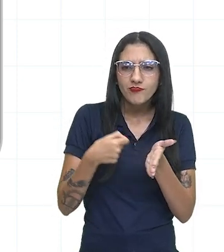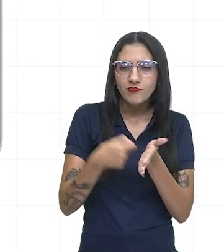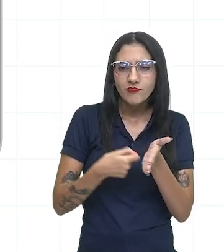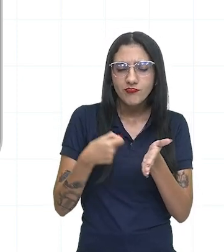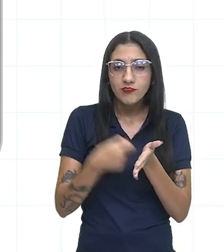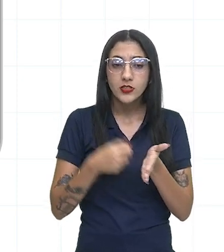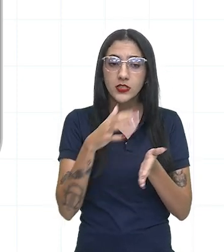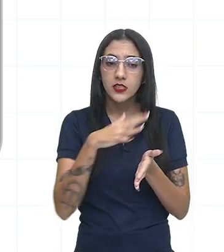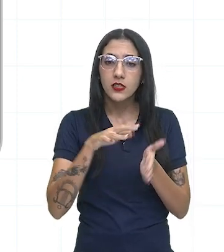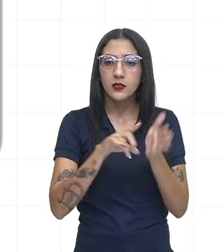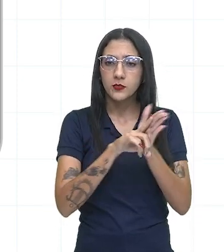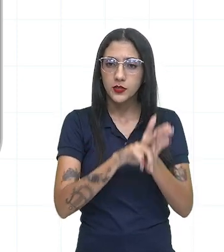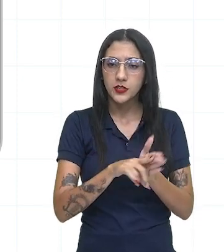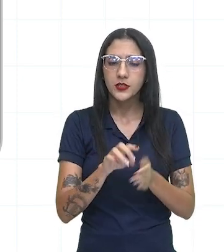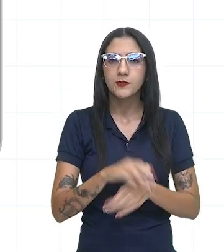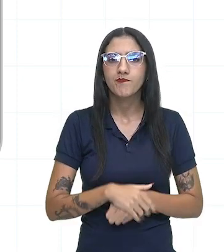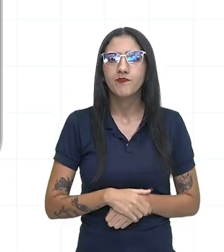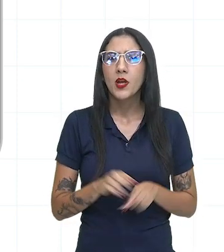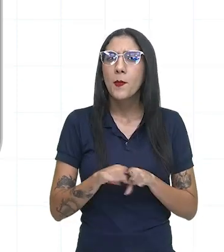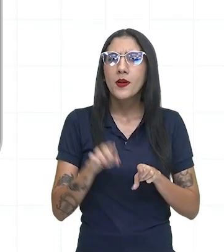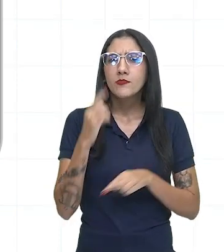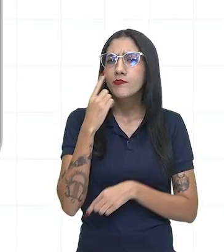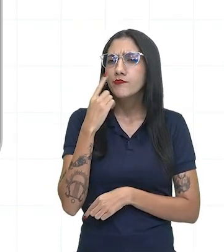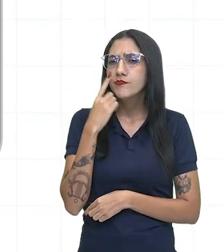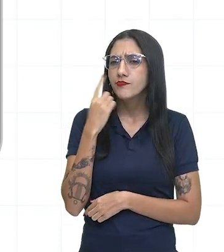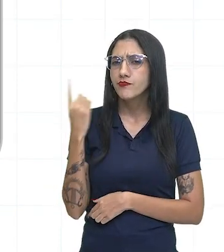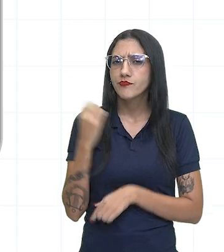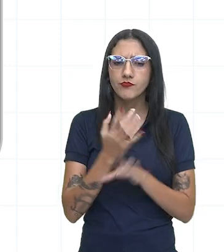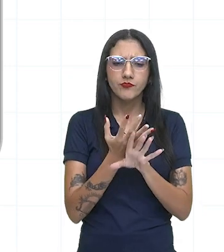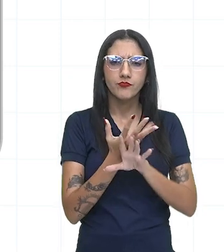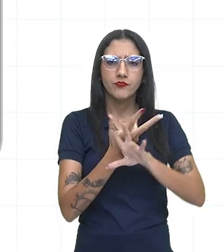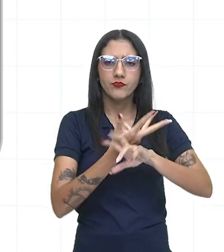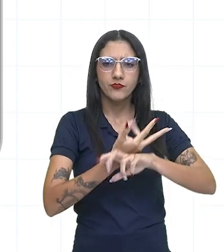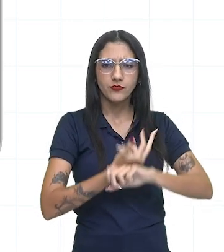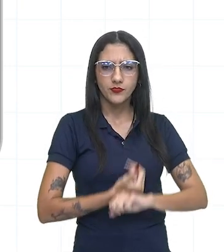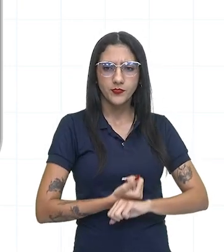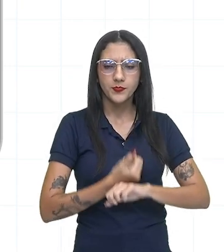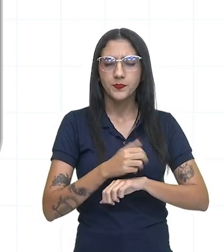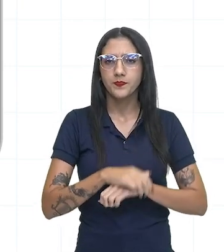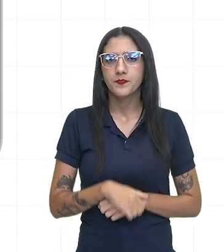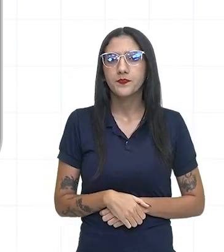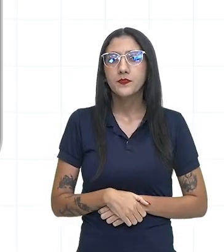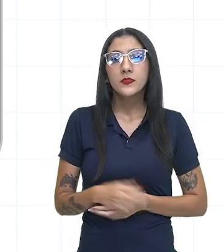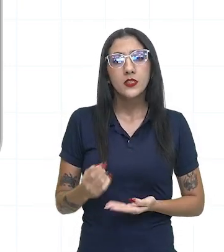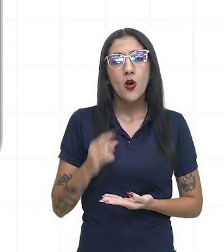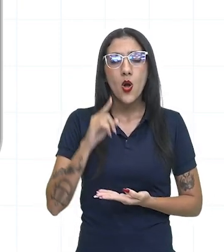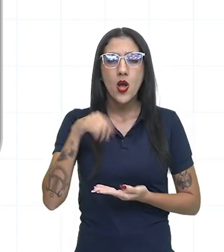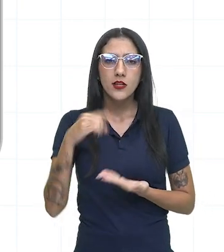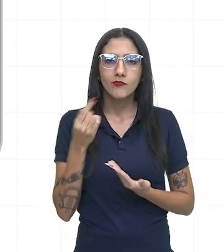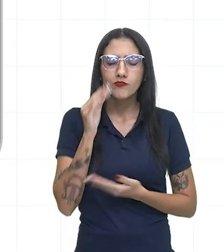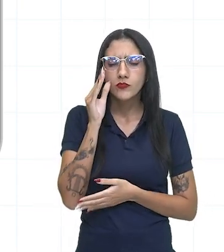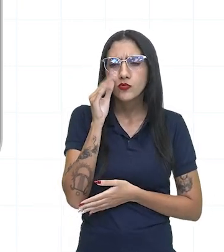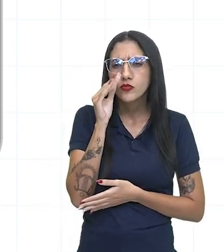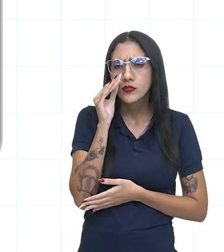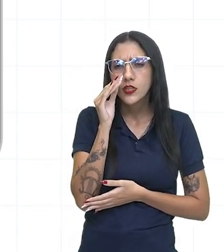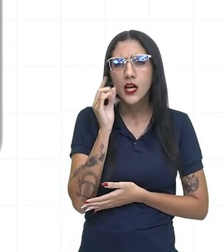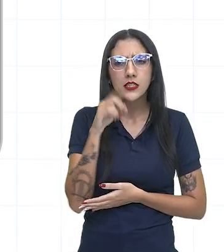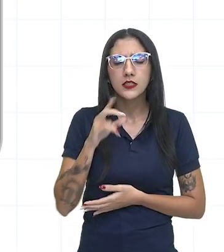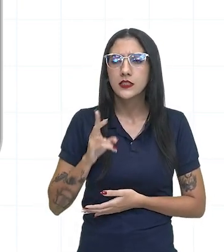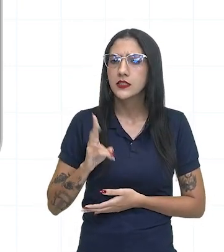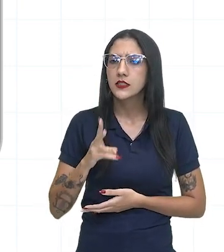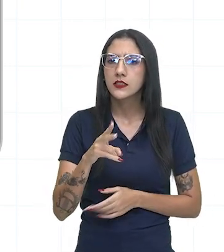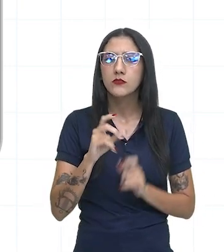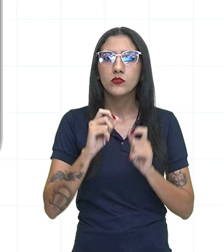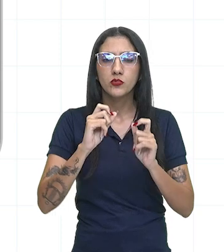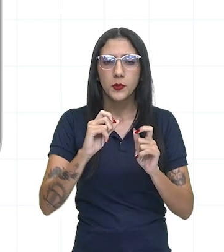pesquisa. Mas vamos ver lá sobre a interdisciplinariedade. Veja que a curiosidade frequentemente leva